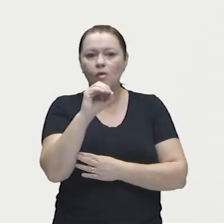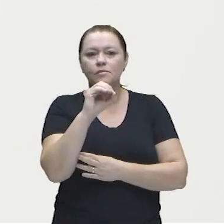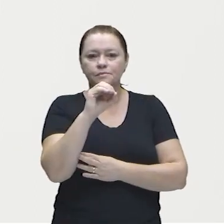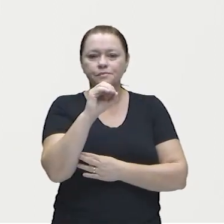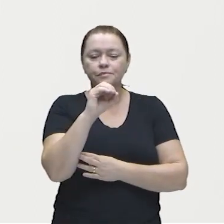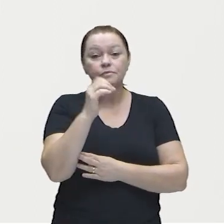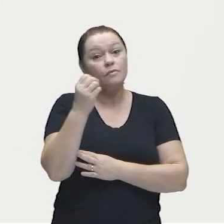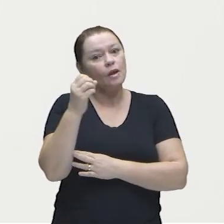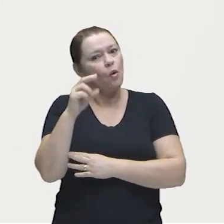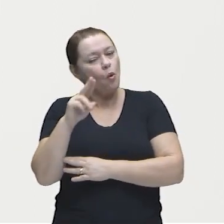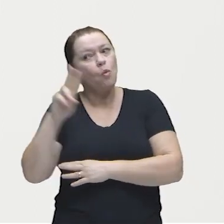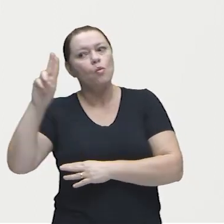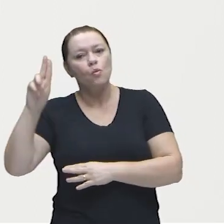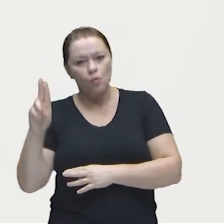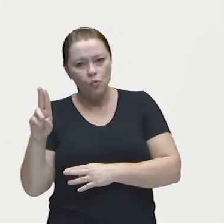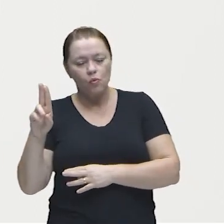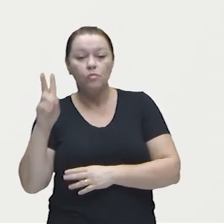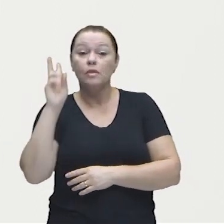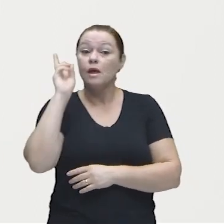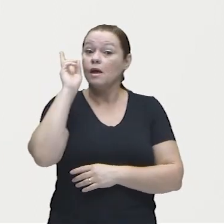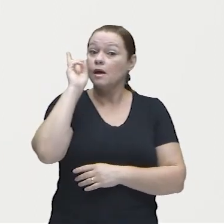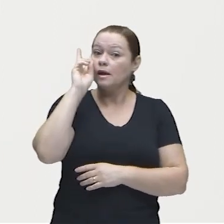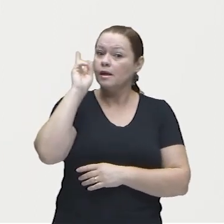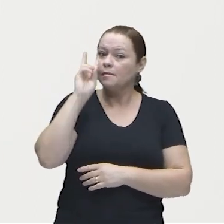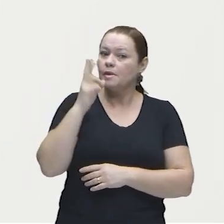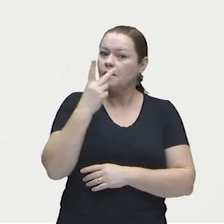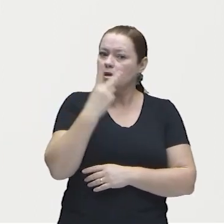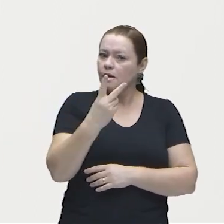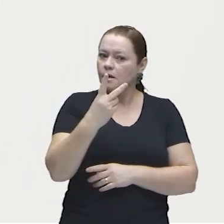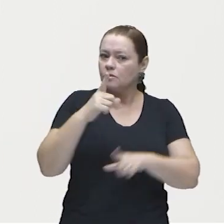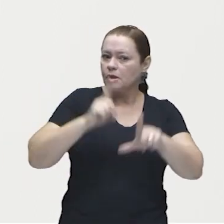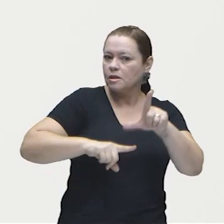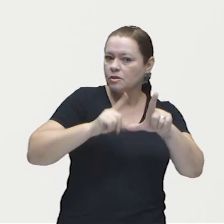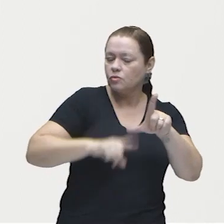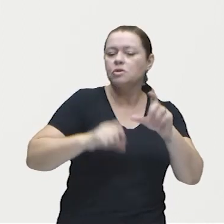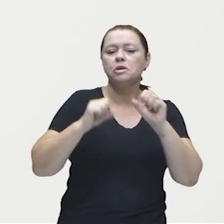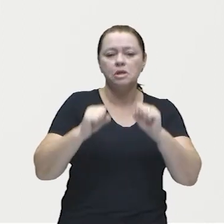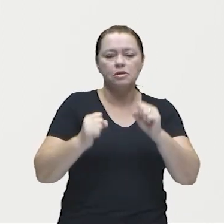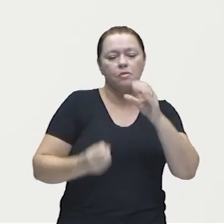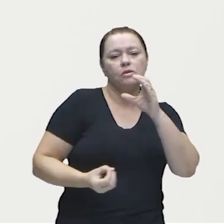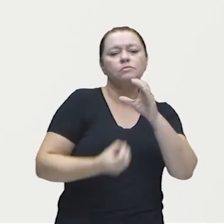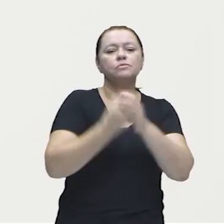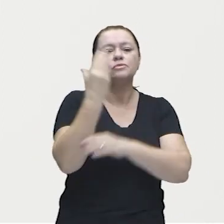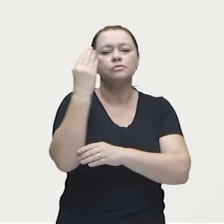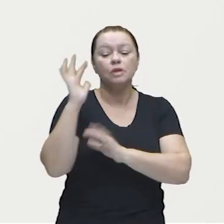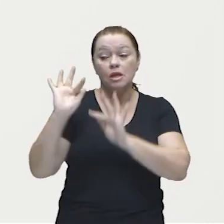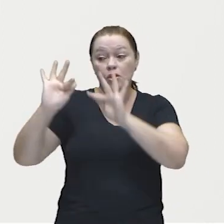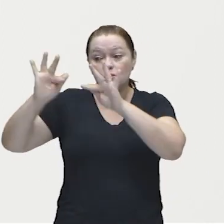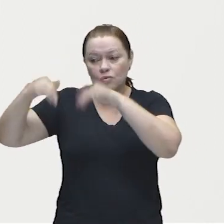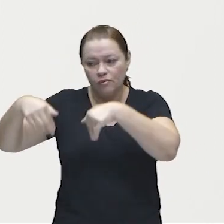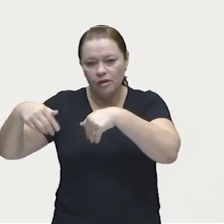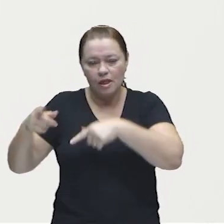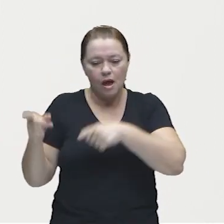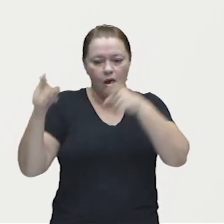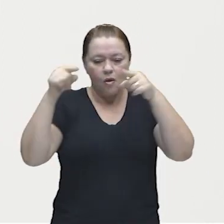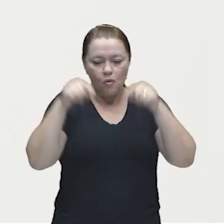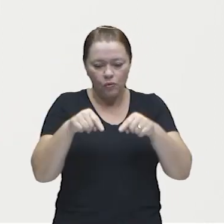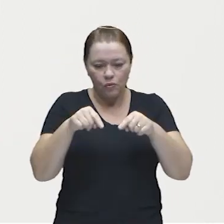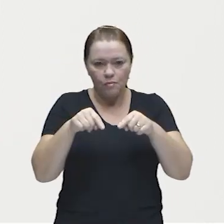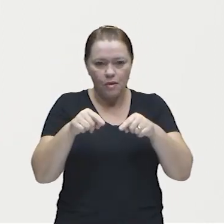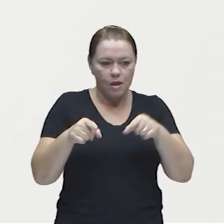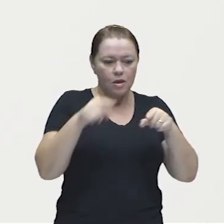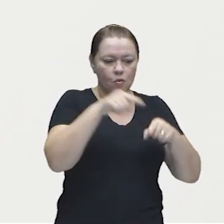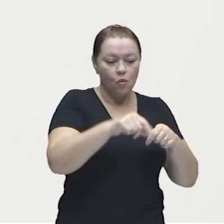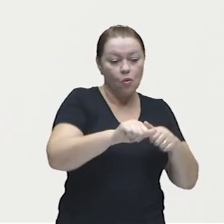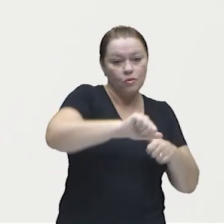ou U. Lembrando que essas duas letras podem aparecer no final da palavra, no meio, até mesmo na primeira